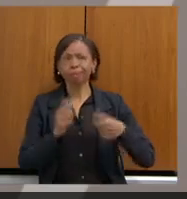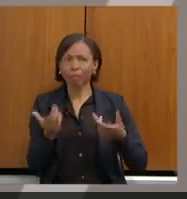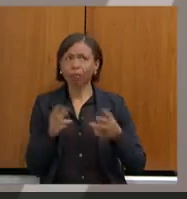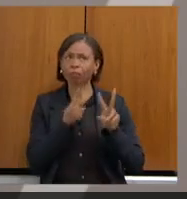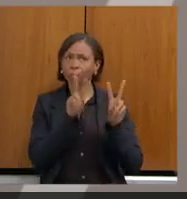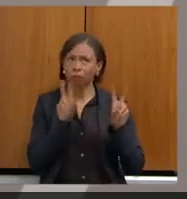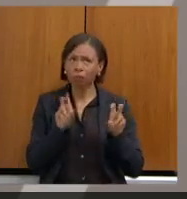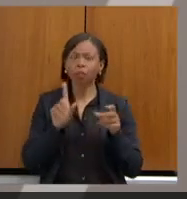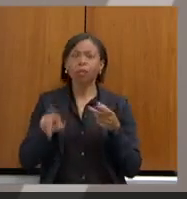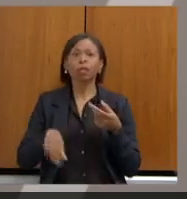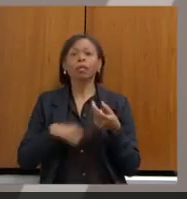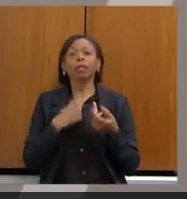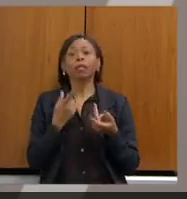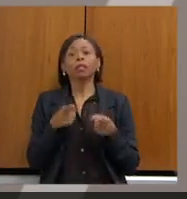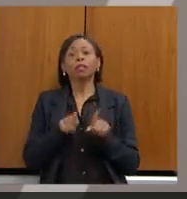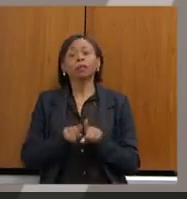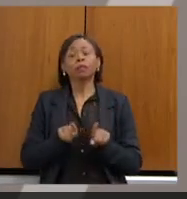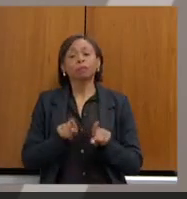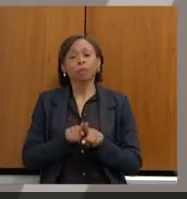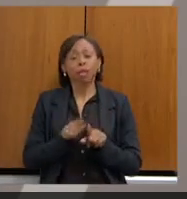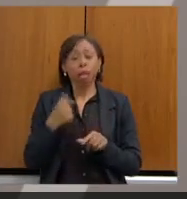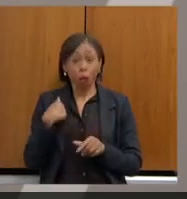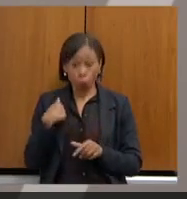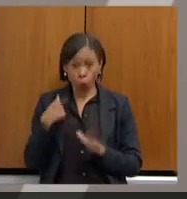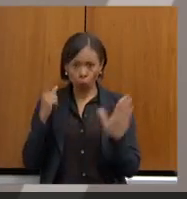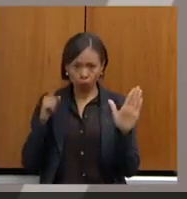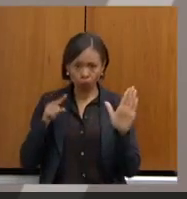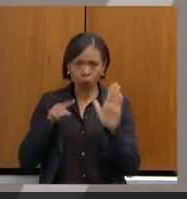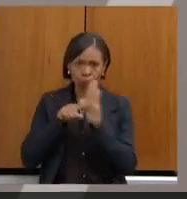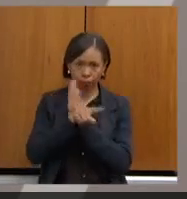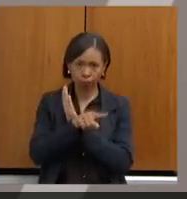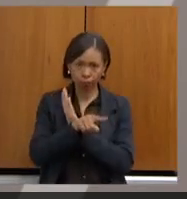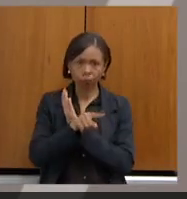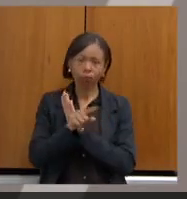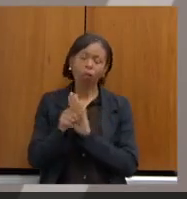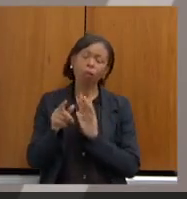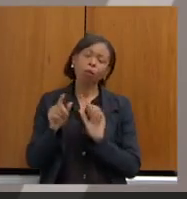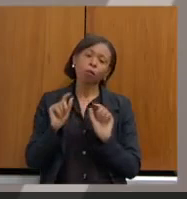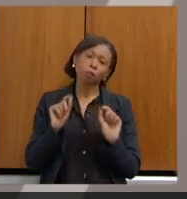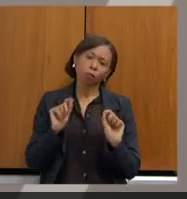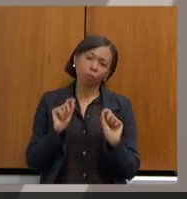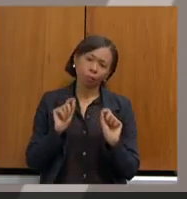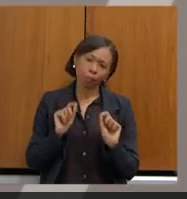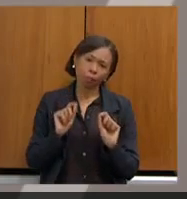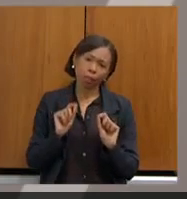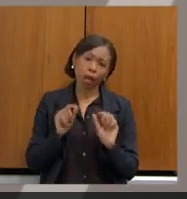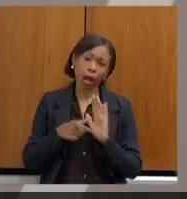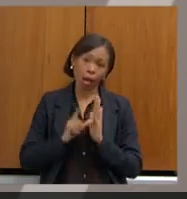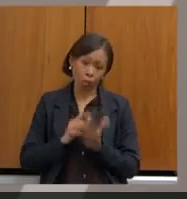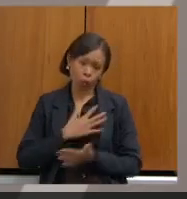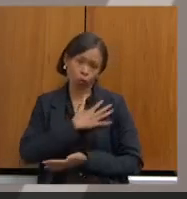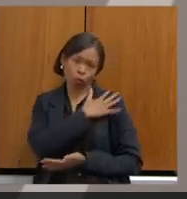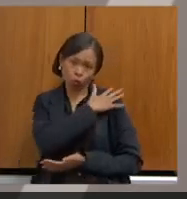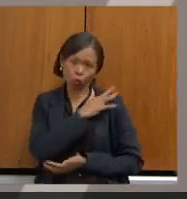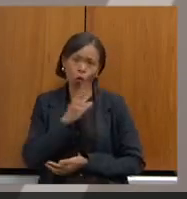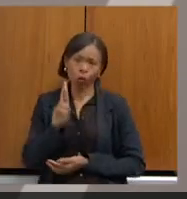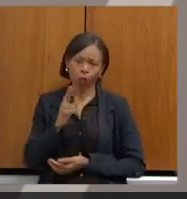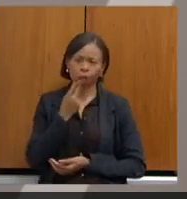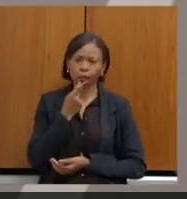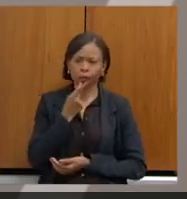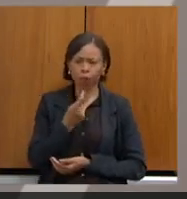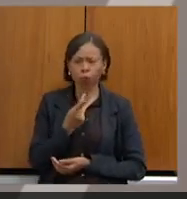é a minha pergunta Para justamente um sentido que o sargento Rodrigues comentou